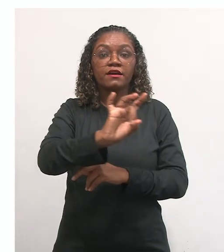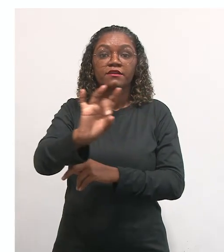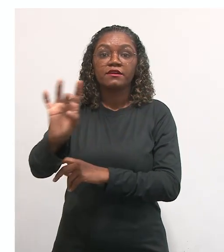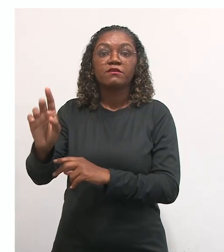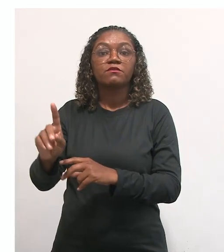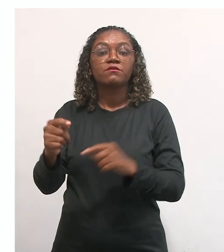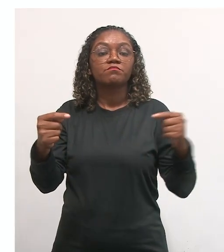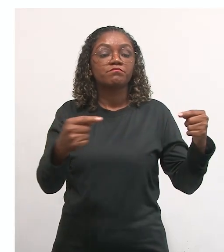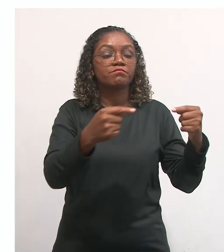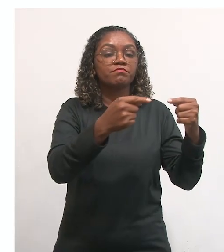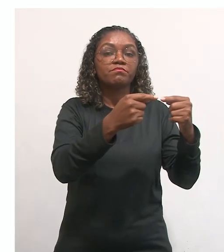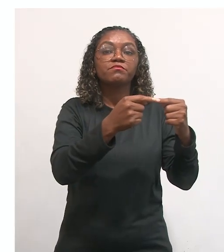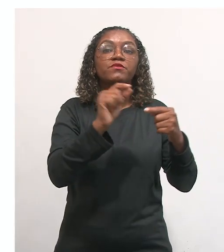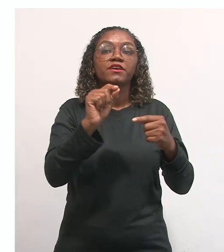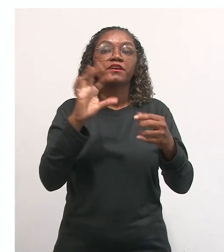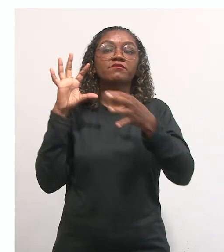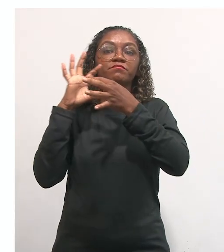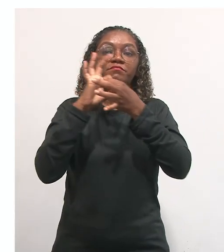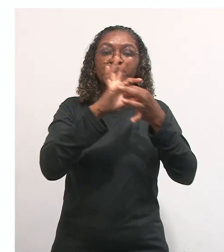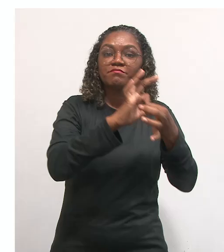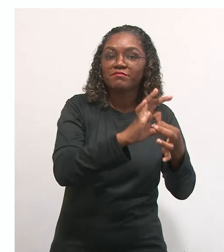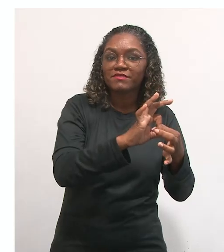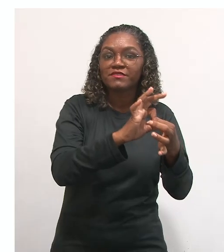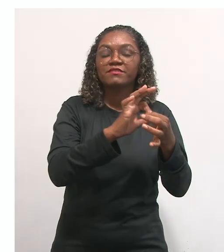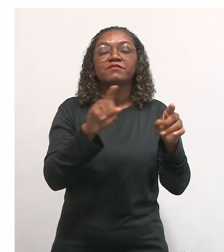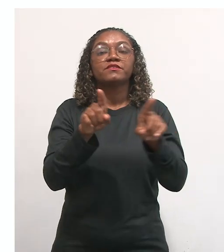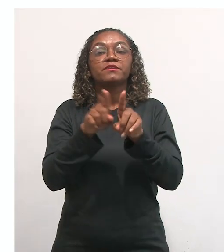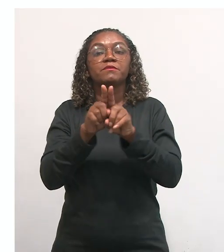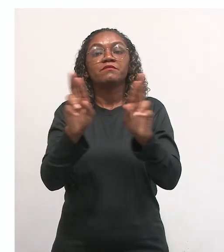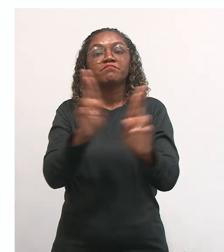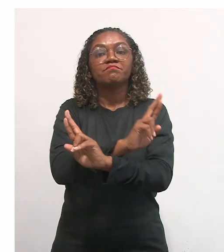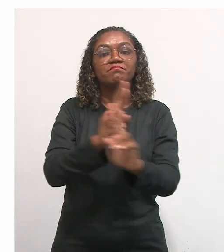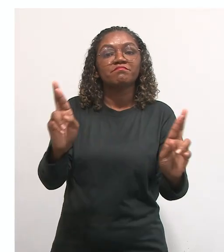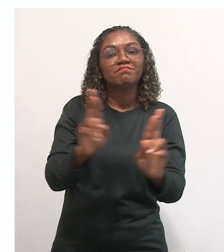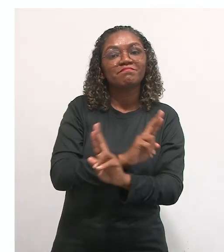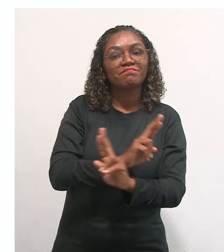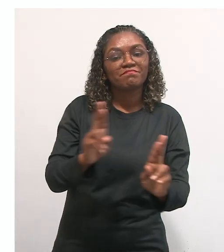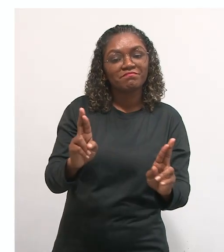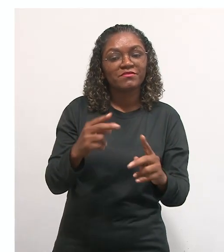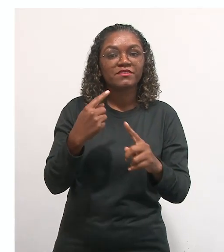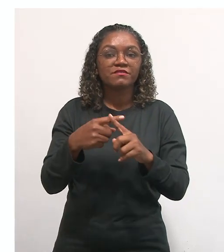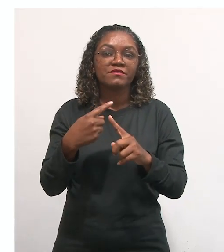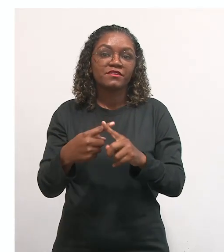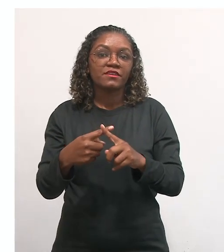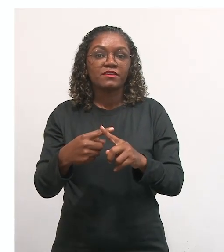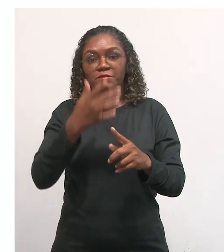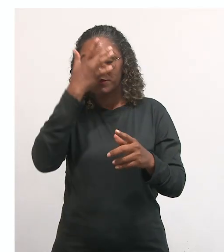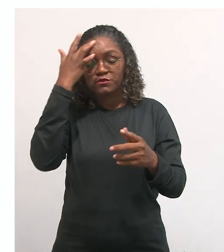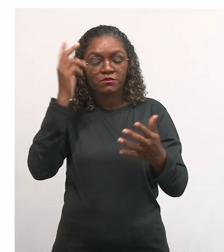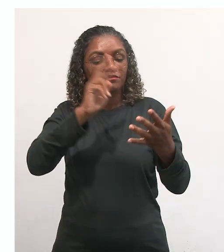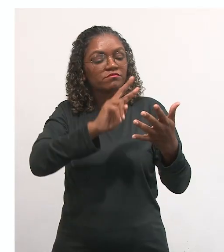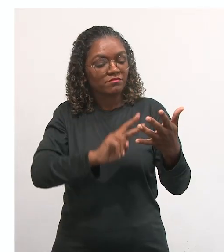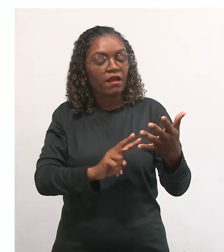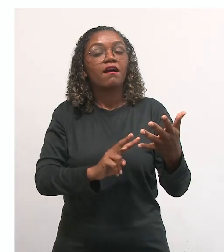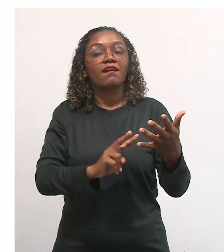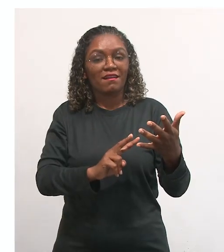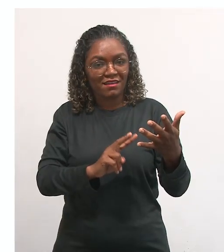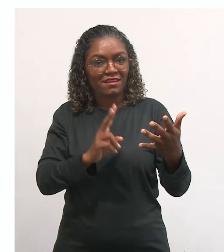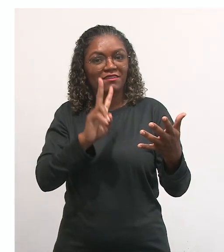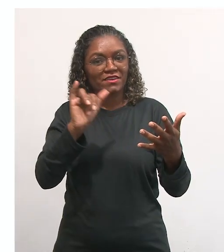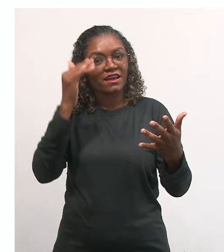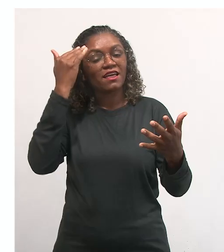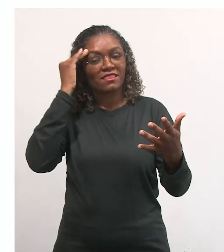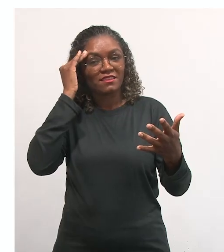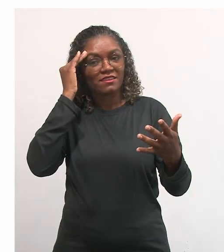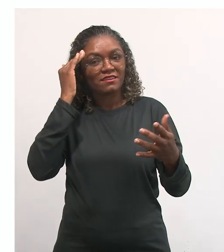relacionamento e a o contexto em que nos dirigimos a outra pessoa né que irá nos ler né ser técnico